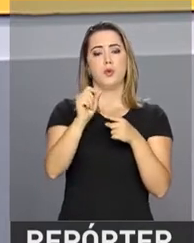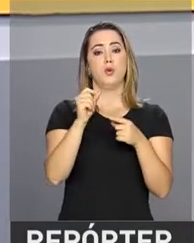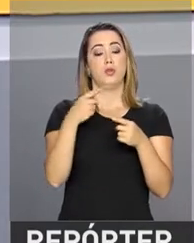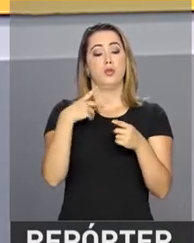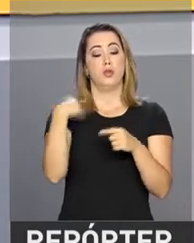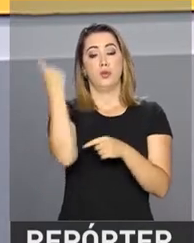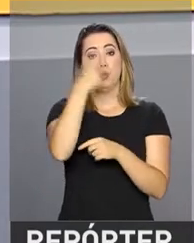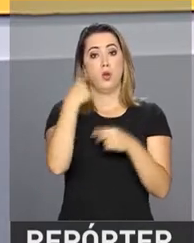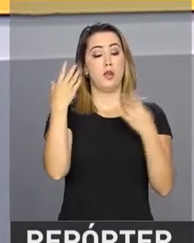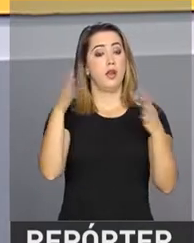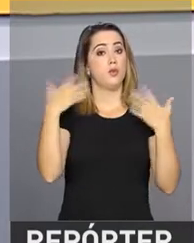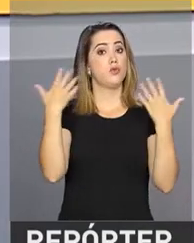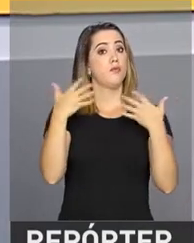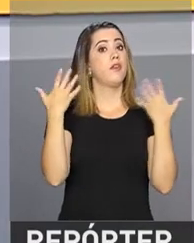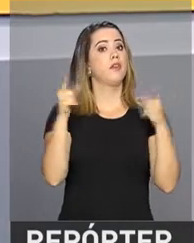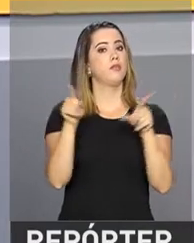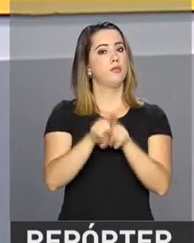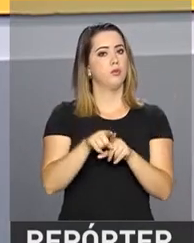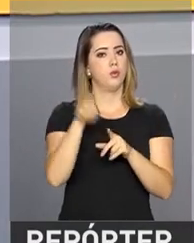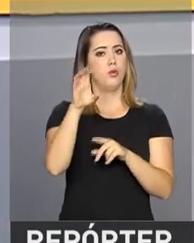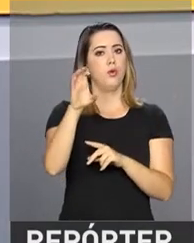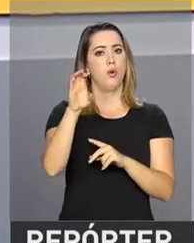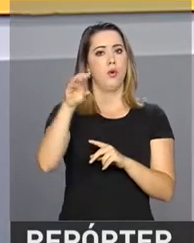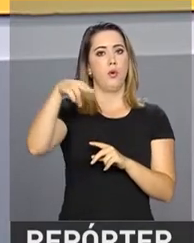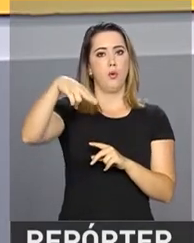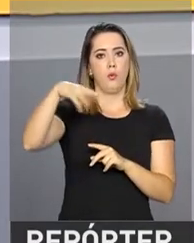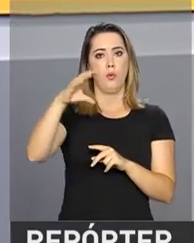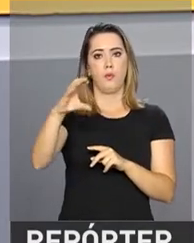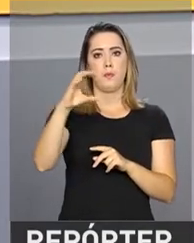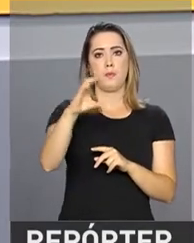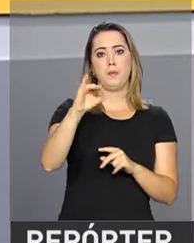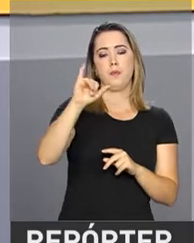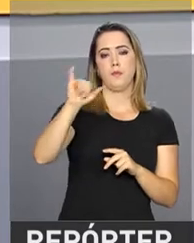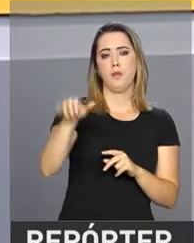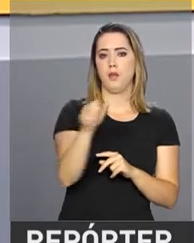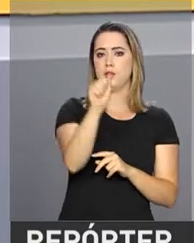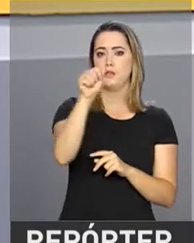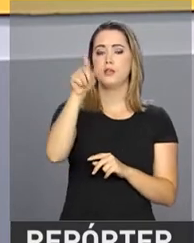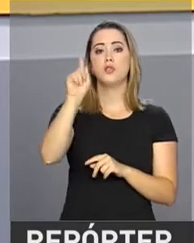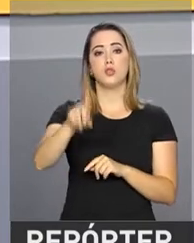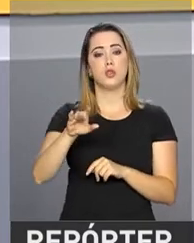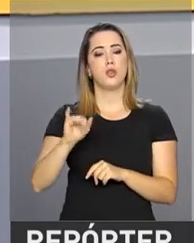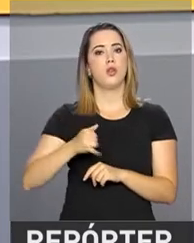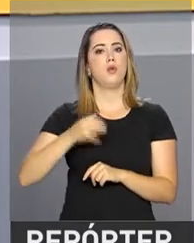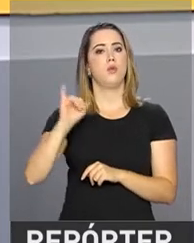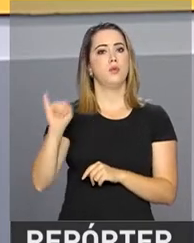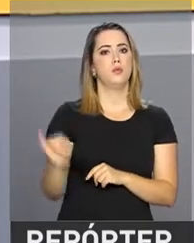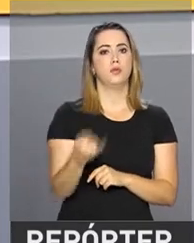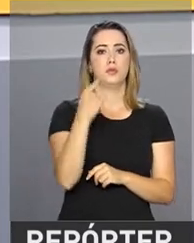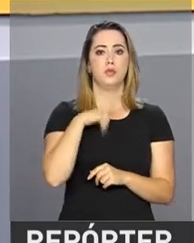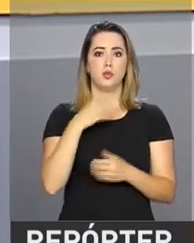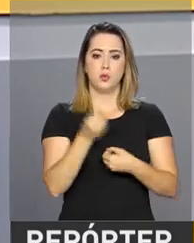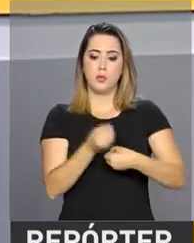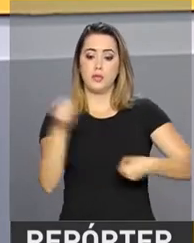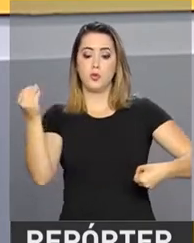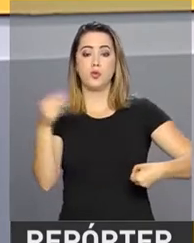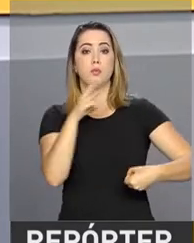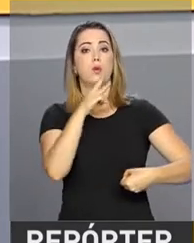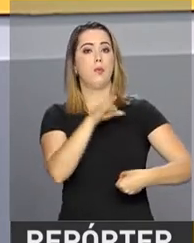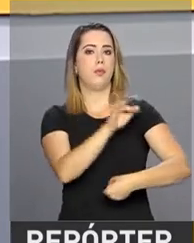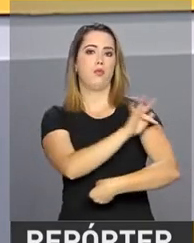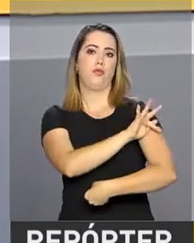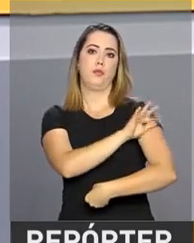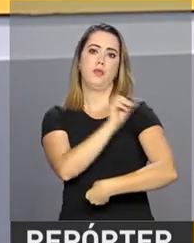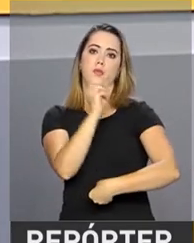ou seja é uma chance para as pessoas que não formaram na idade certa terem o diploma do ensino fundamental ou ensino